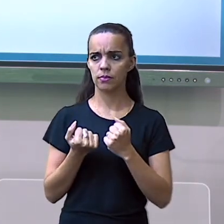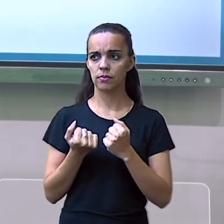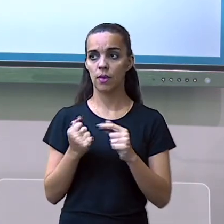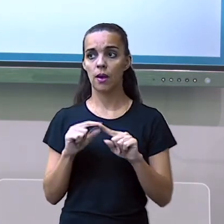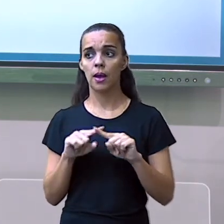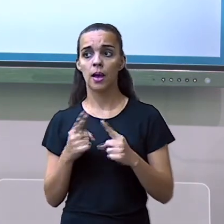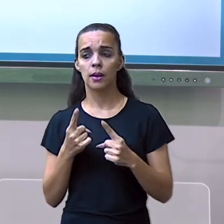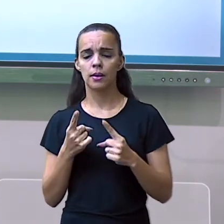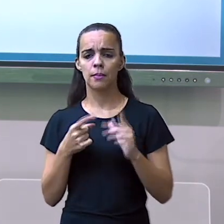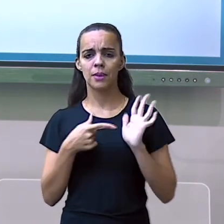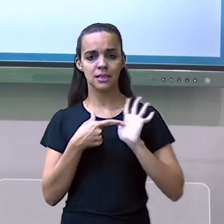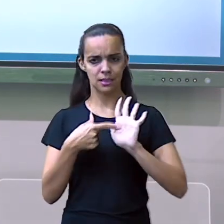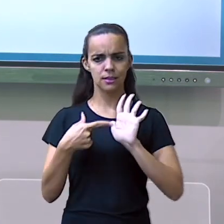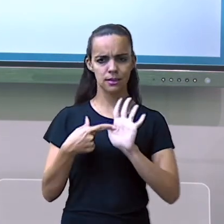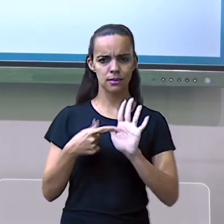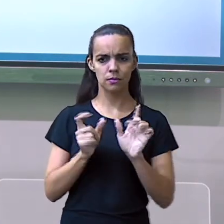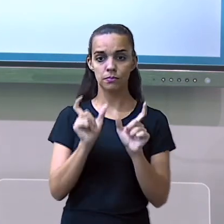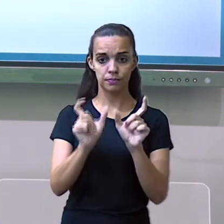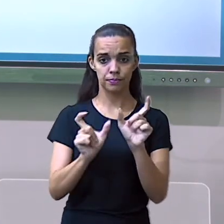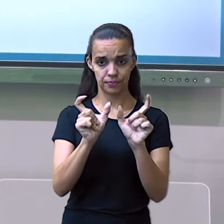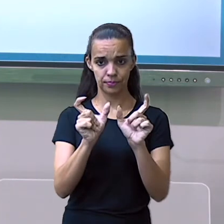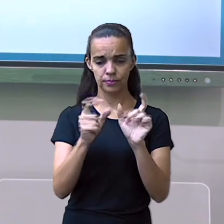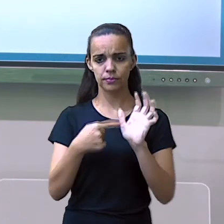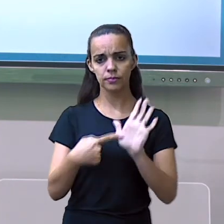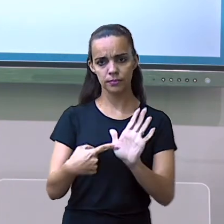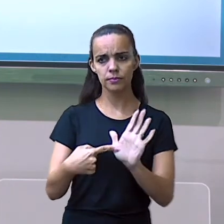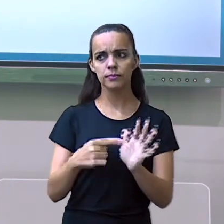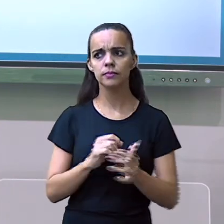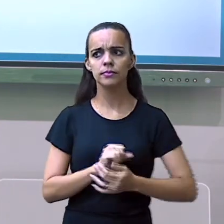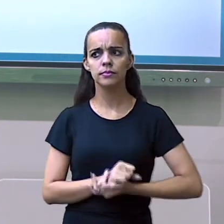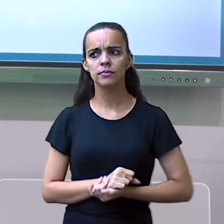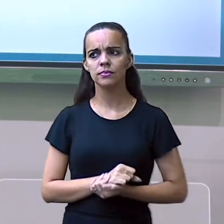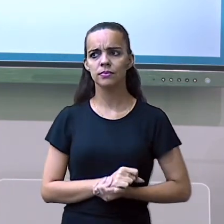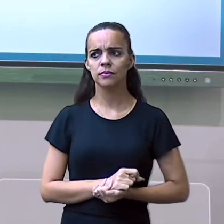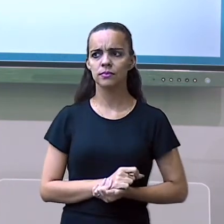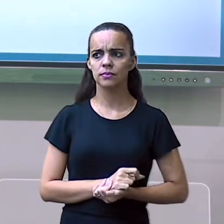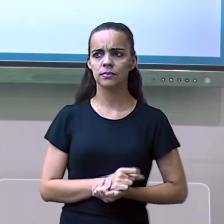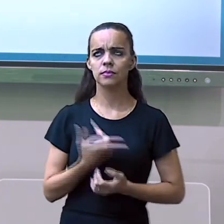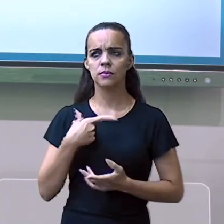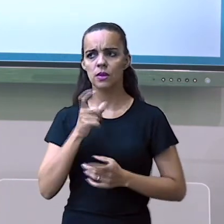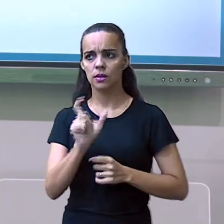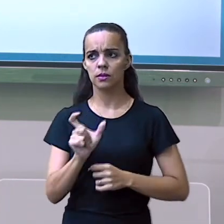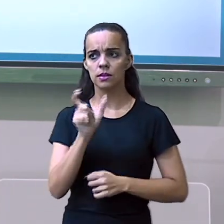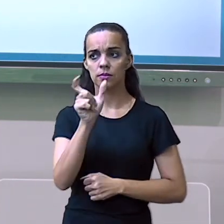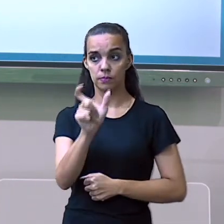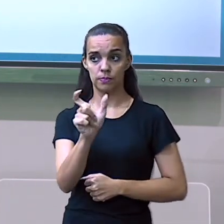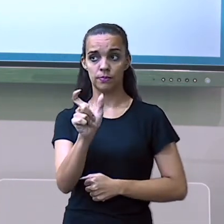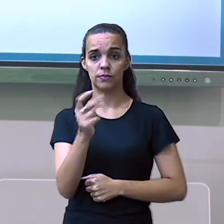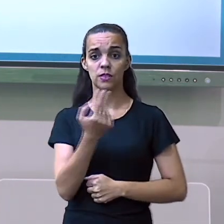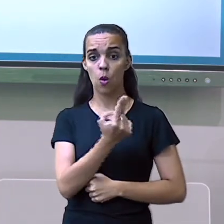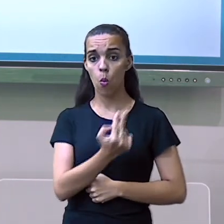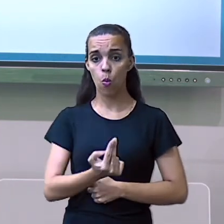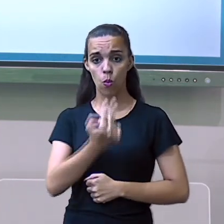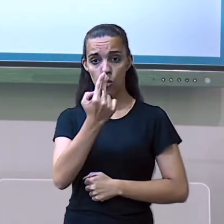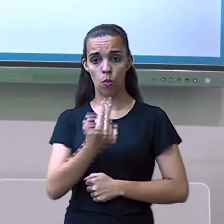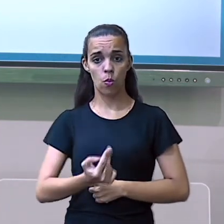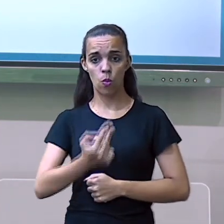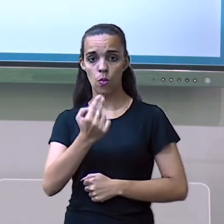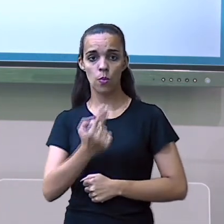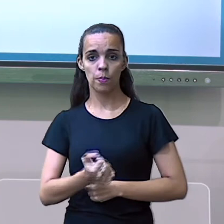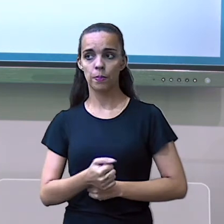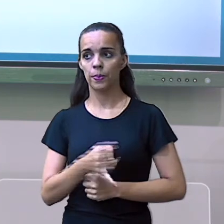sílabas destacadas? Na escrita, as sílabas são iguais,